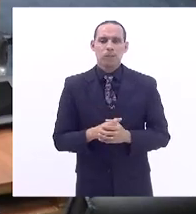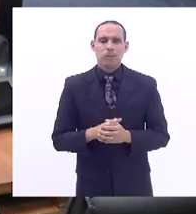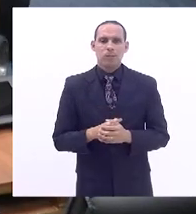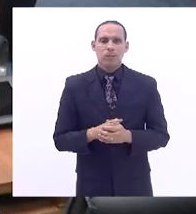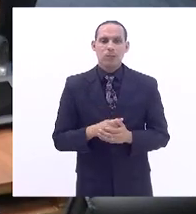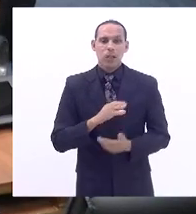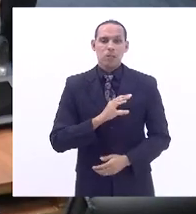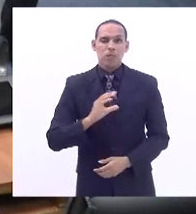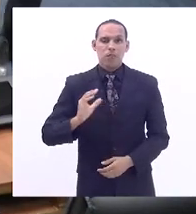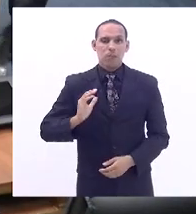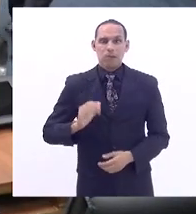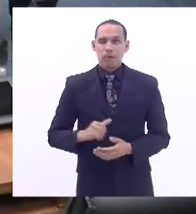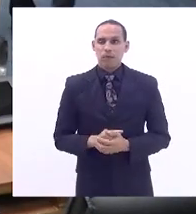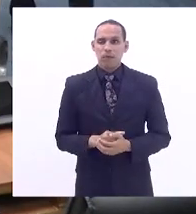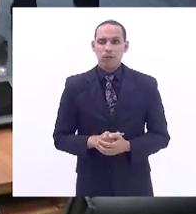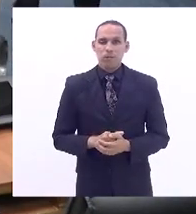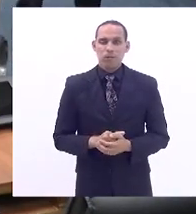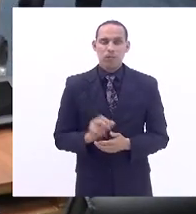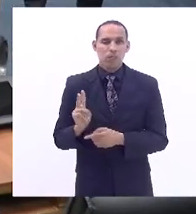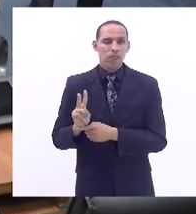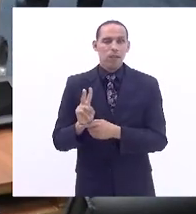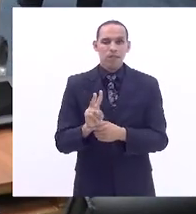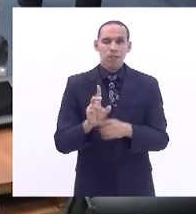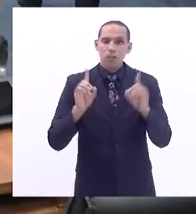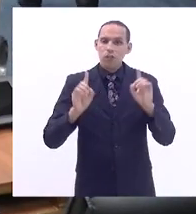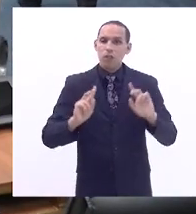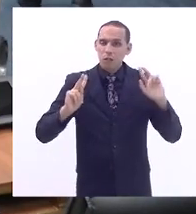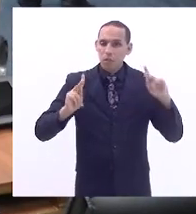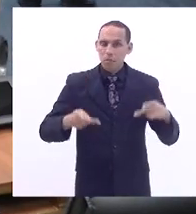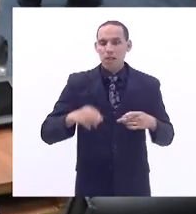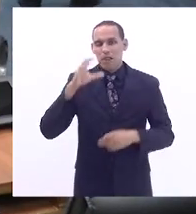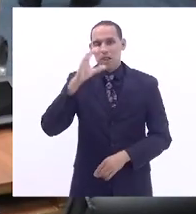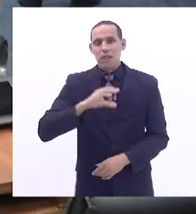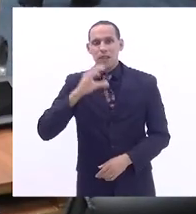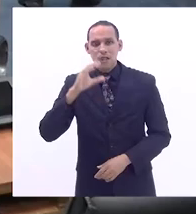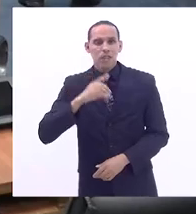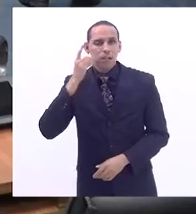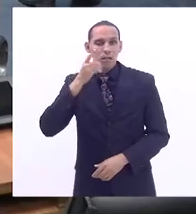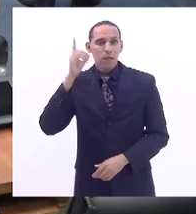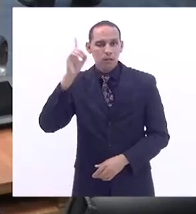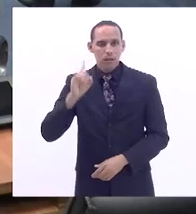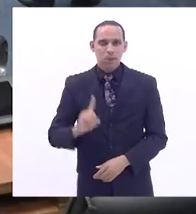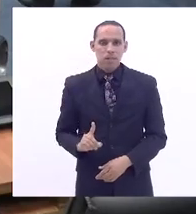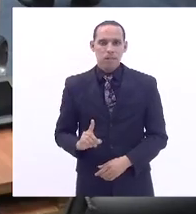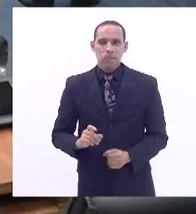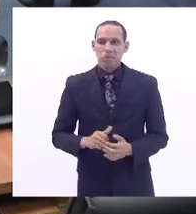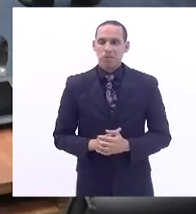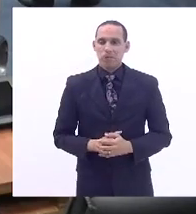pela comissão de defesa dos direitos humanos e cidadania deputada a Dani Monteiro